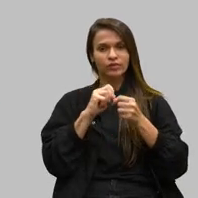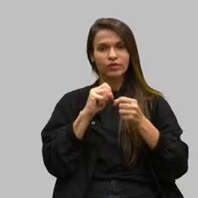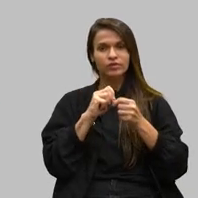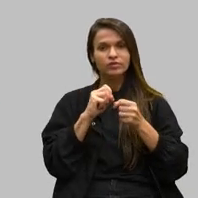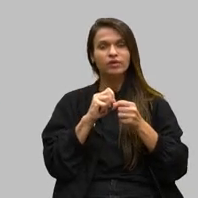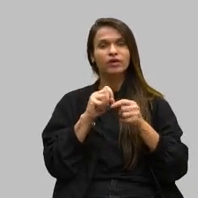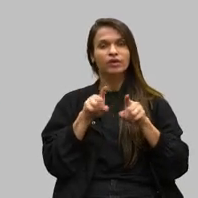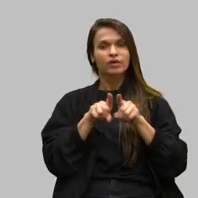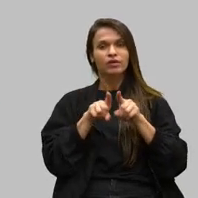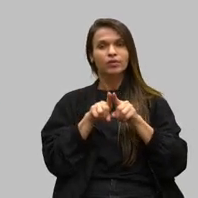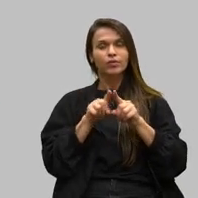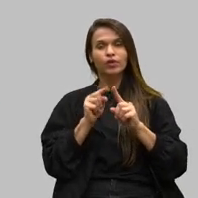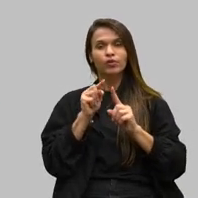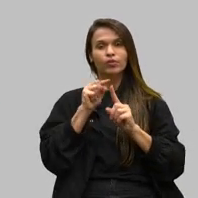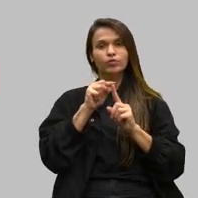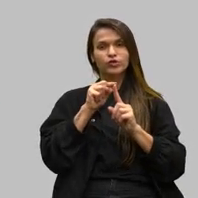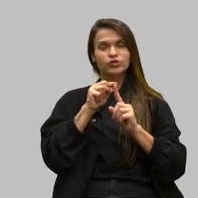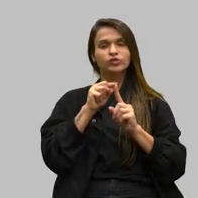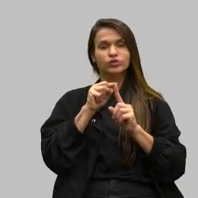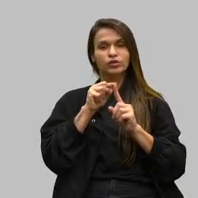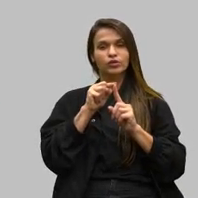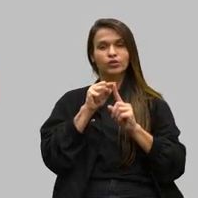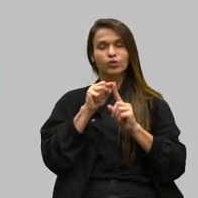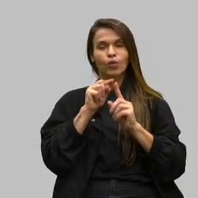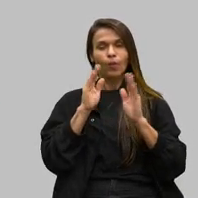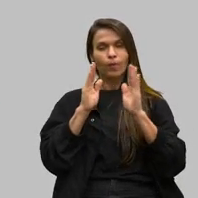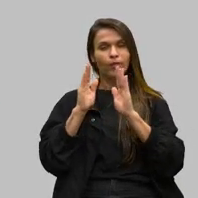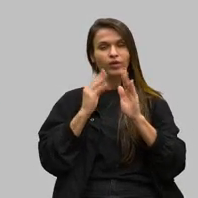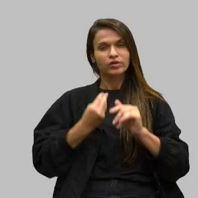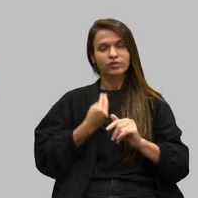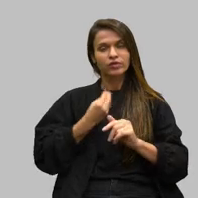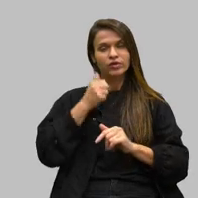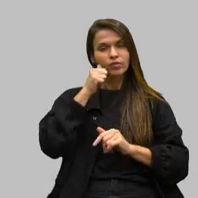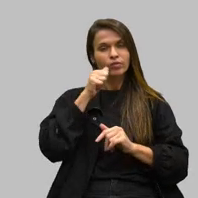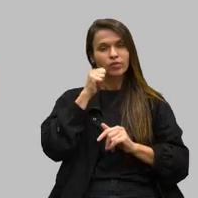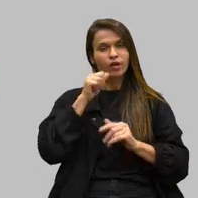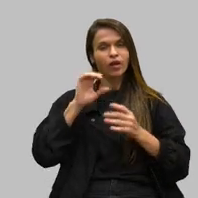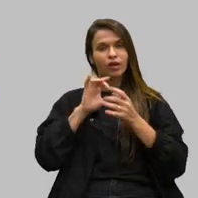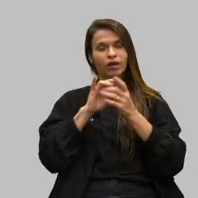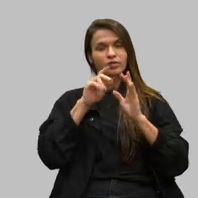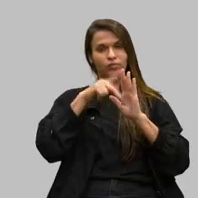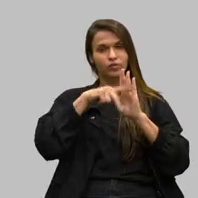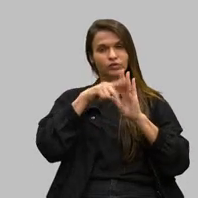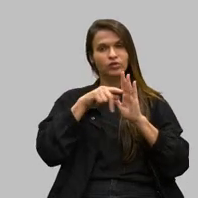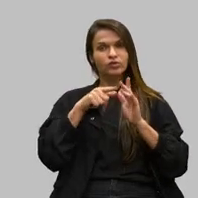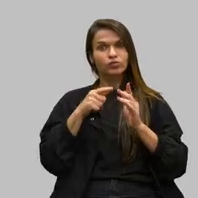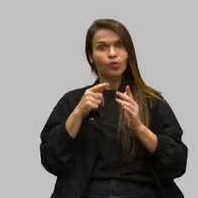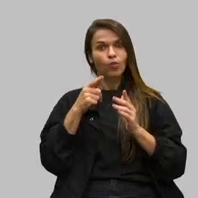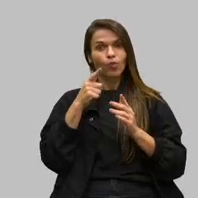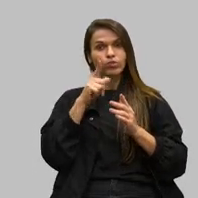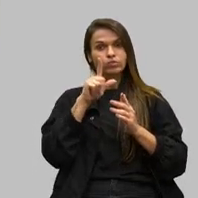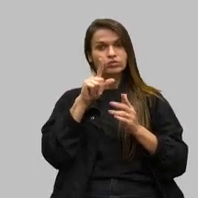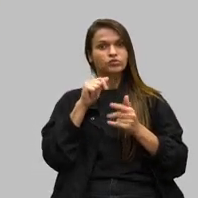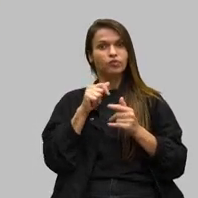no círculo de vida das mulheres com esse projeto e, assim que chegar, vamos tentar casar os dois.